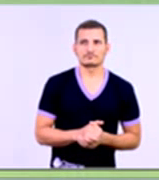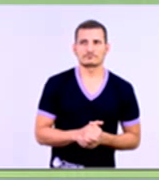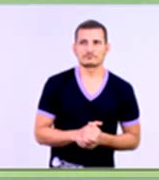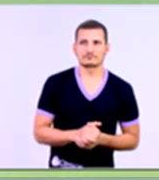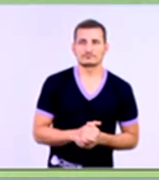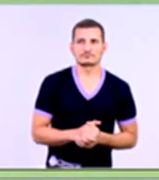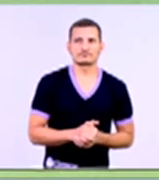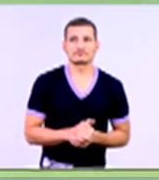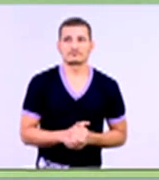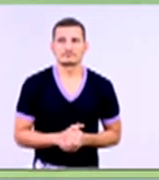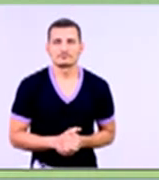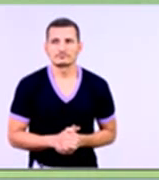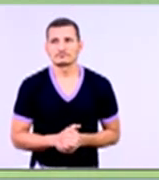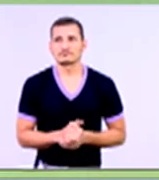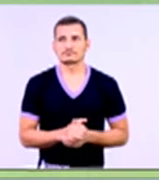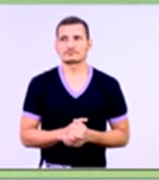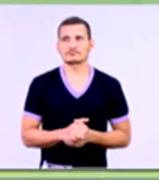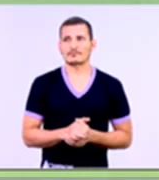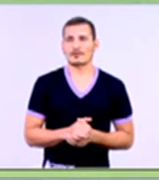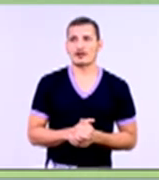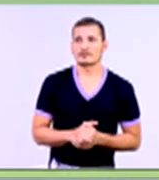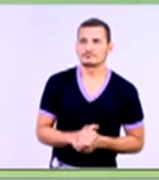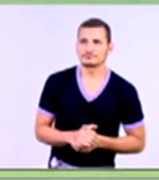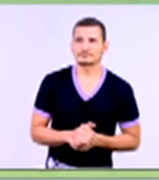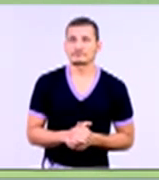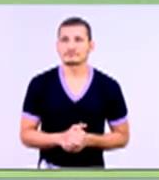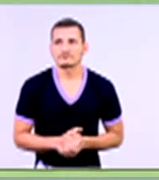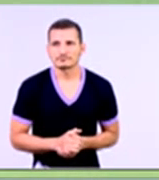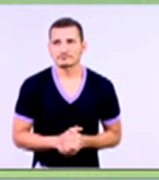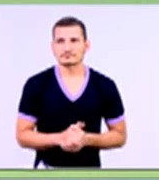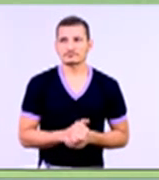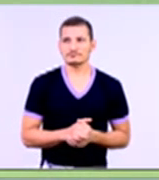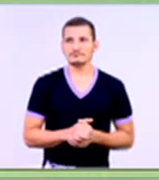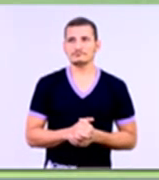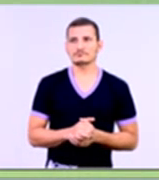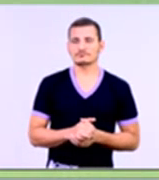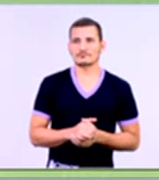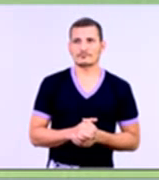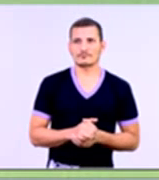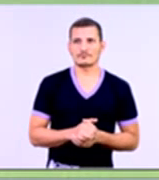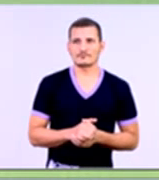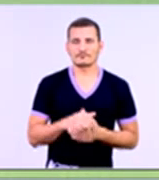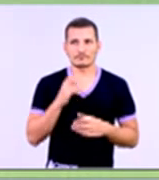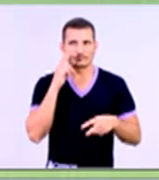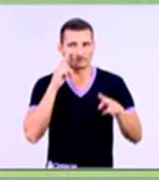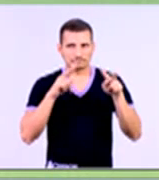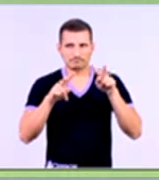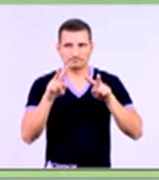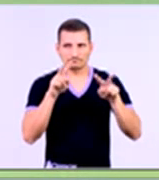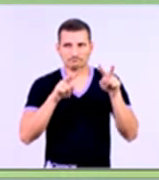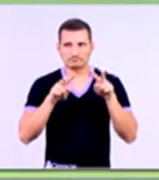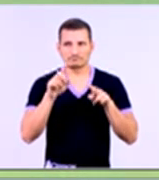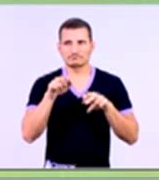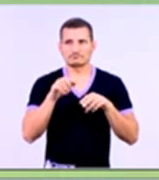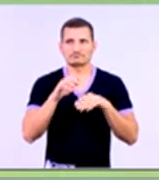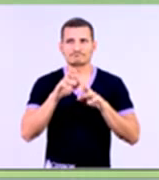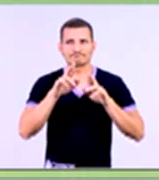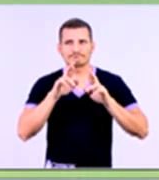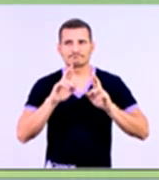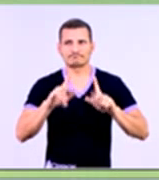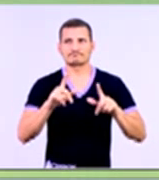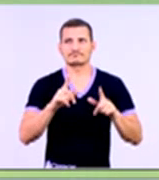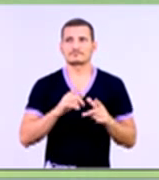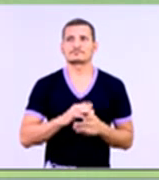aqui embaixo nós vimos o resultado. Olha só. O resultado visual é muito diferente.